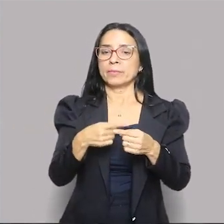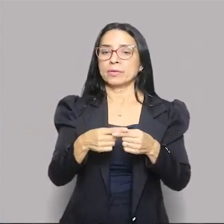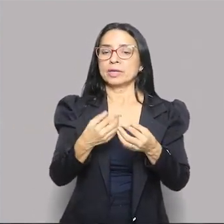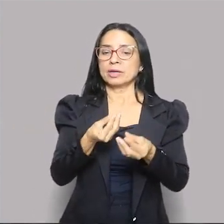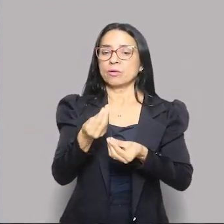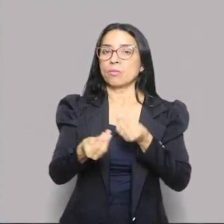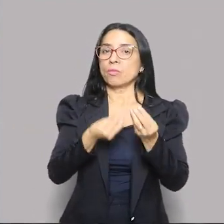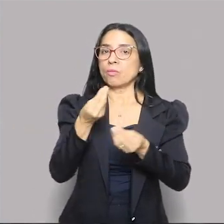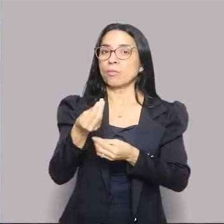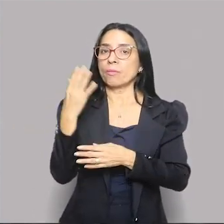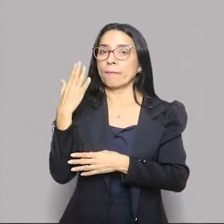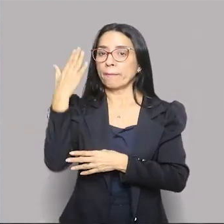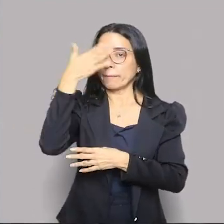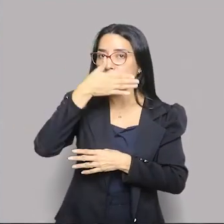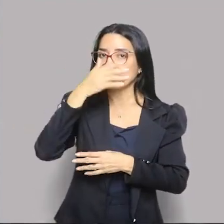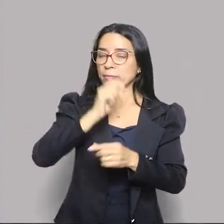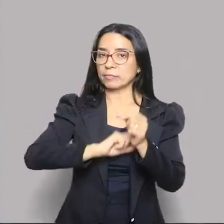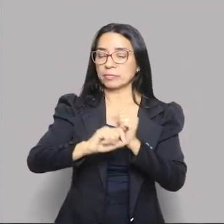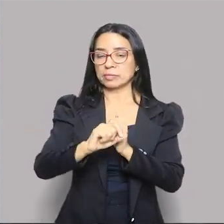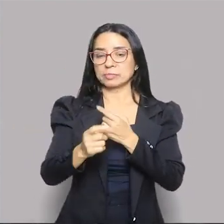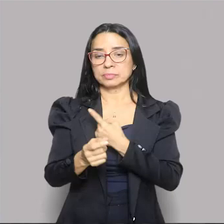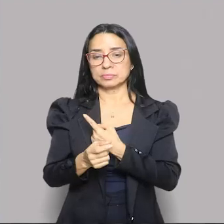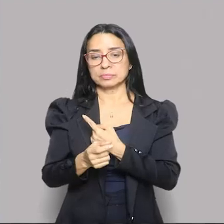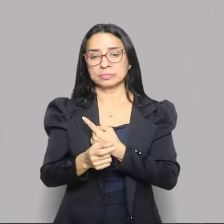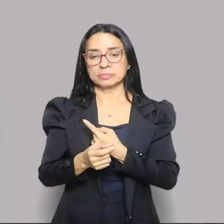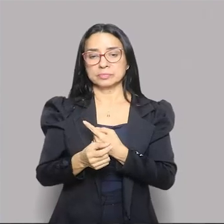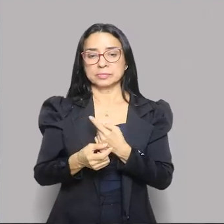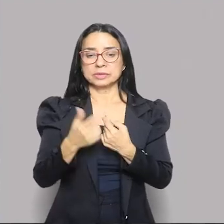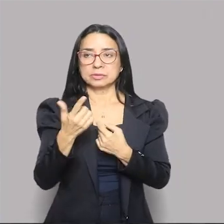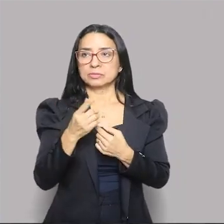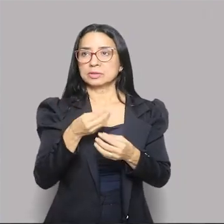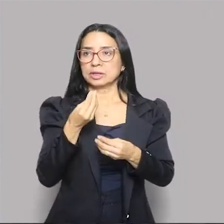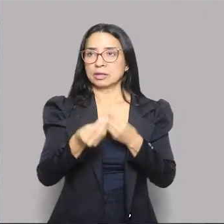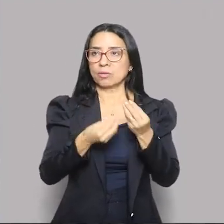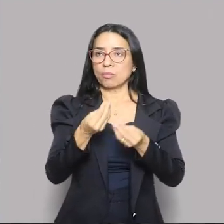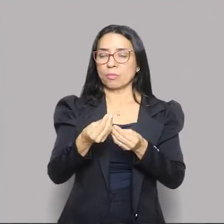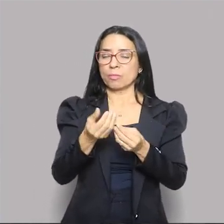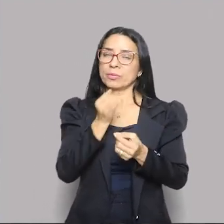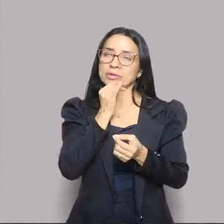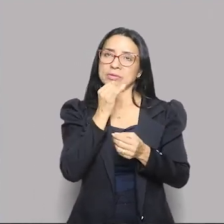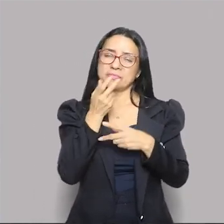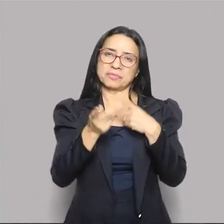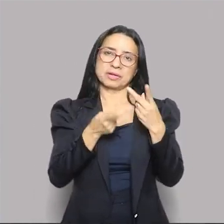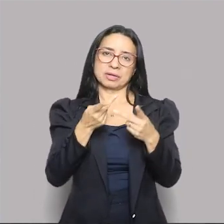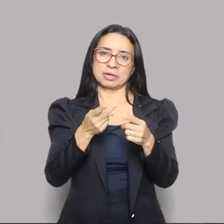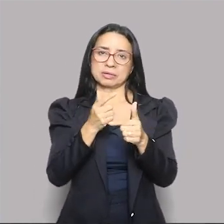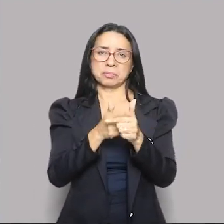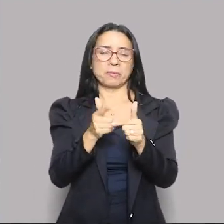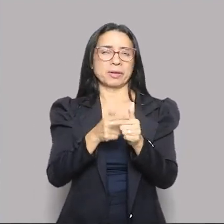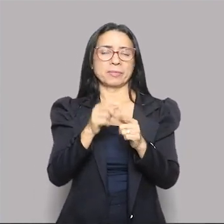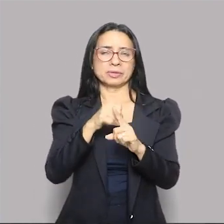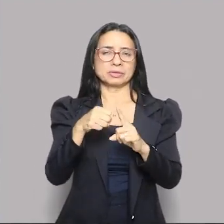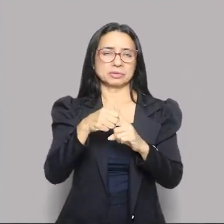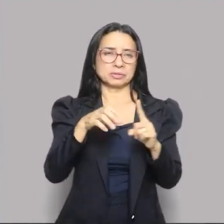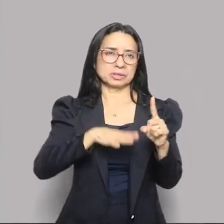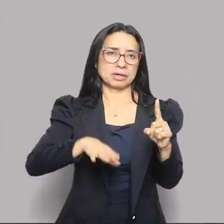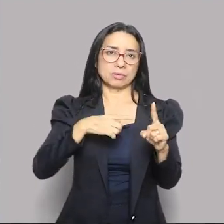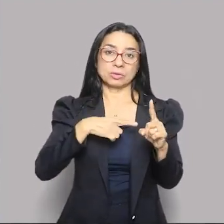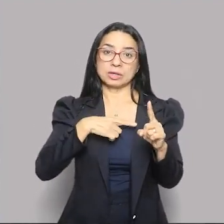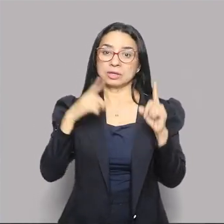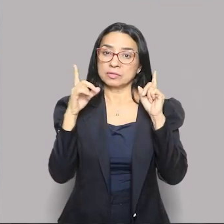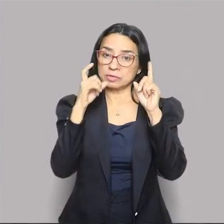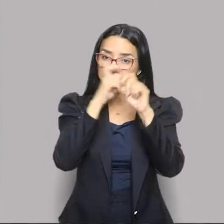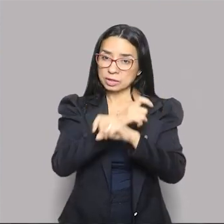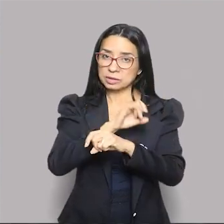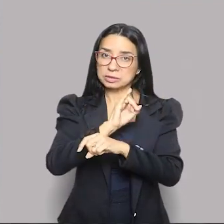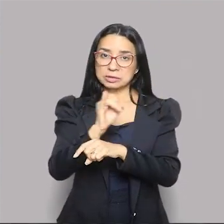forma de comprovação. Então, não adianta dizer que certo problema social traz dificuldades se